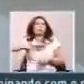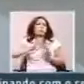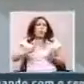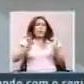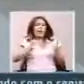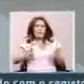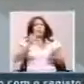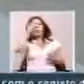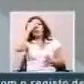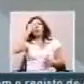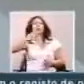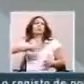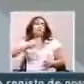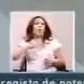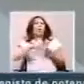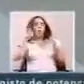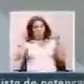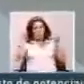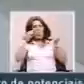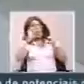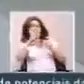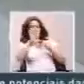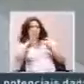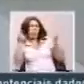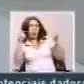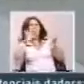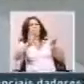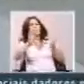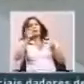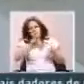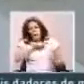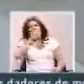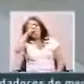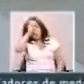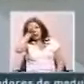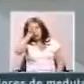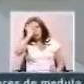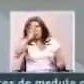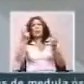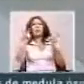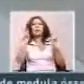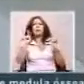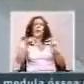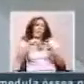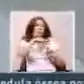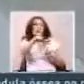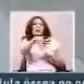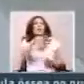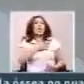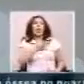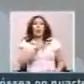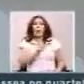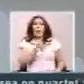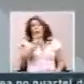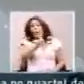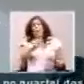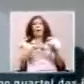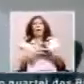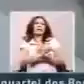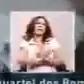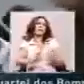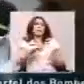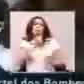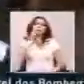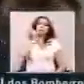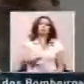haver bom senso e tem que fundamentalmente haver respeito pela liberdade dos outros. E de quem não quer, não entra. Bem, muito obrigada também